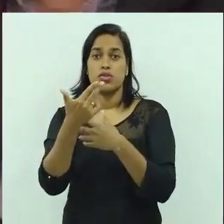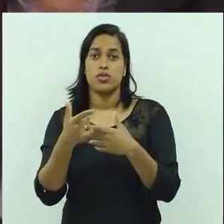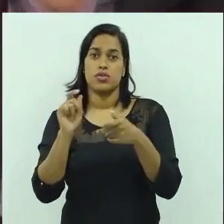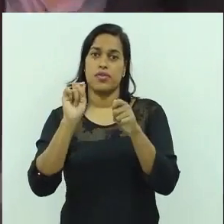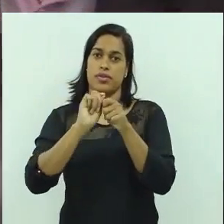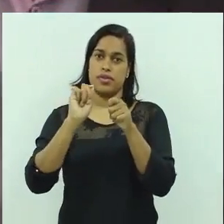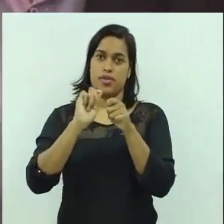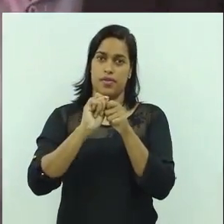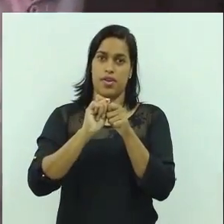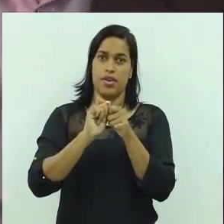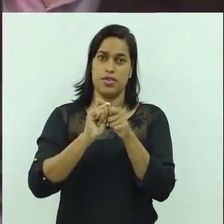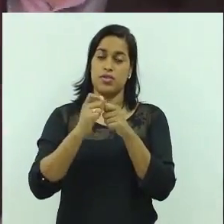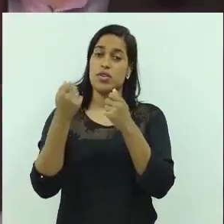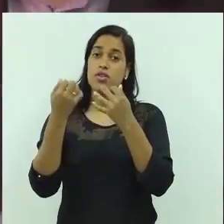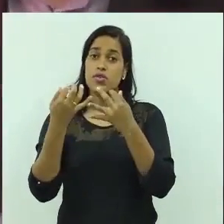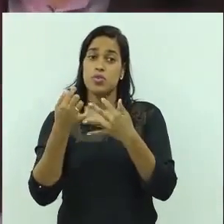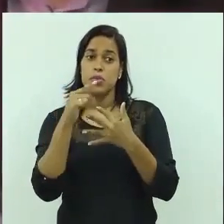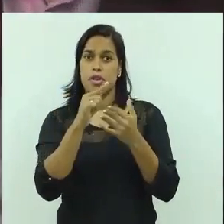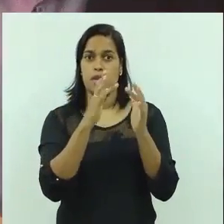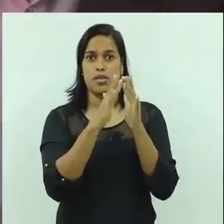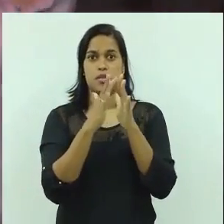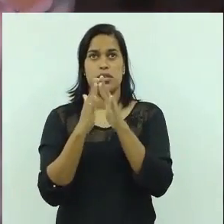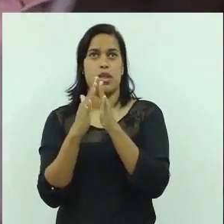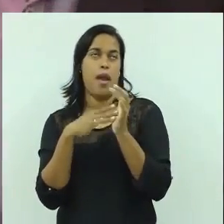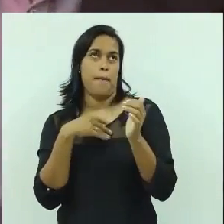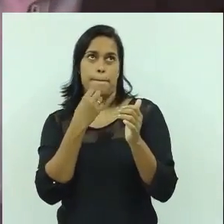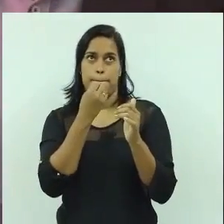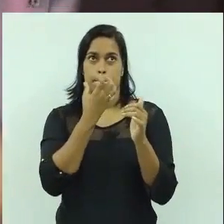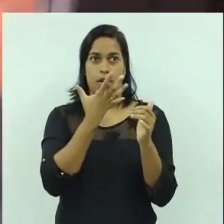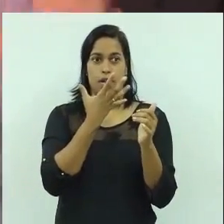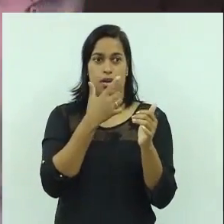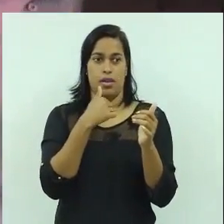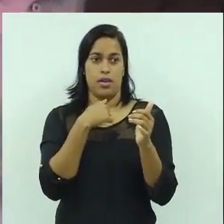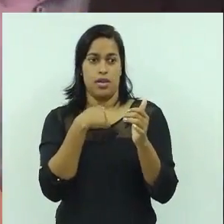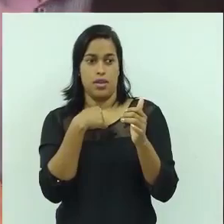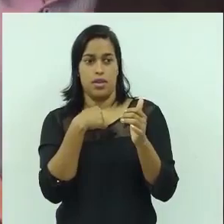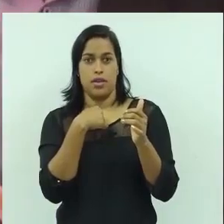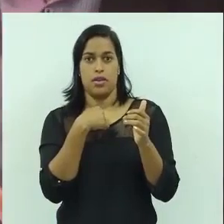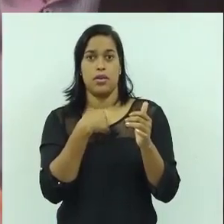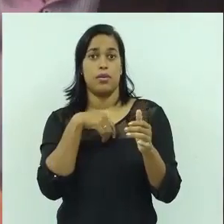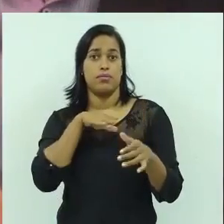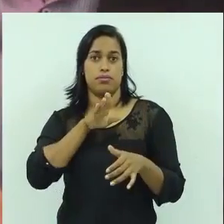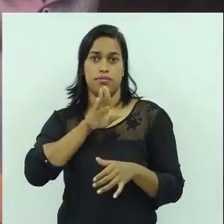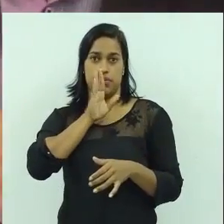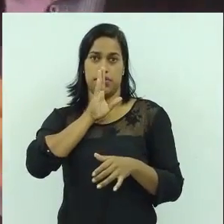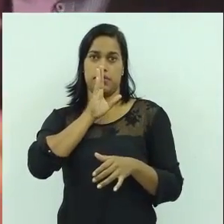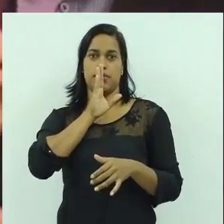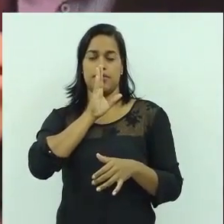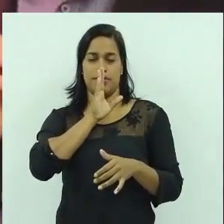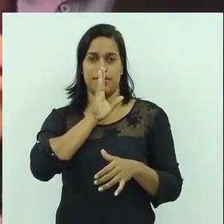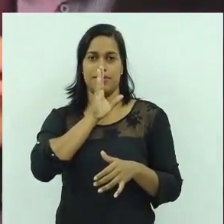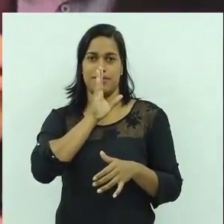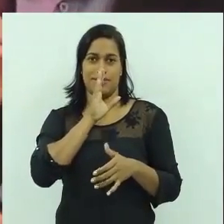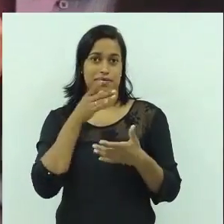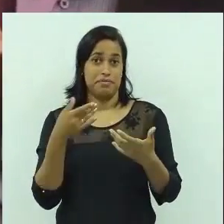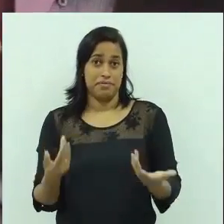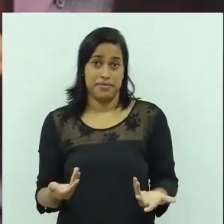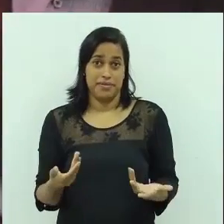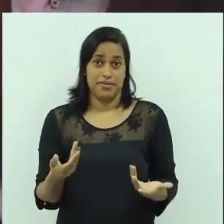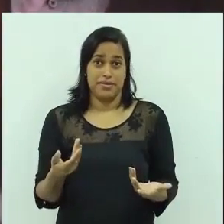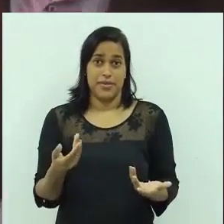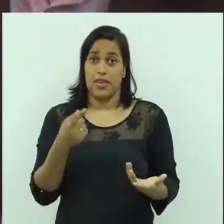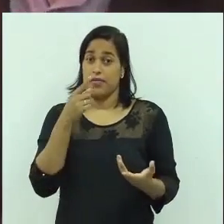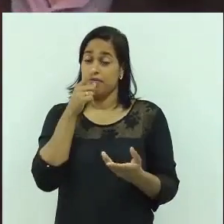você faz que justifiquem esse dinamismo? Bem, e aí o silêncio. Então, vejam que